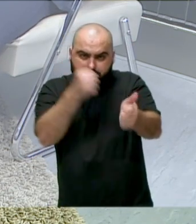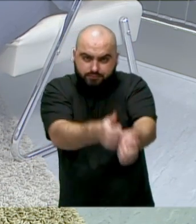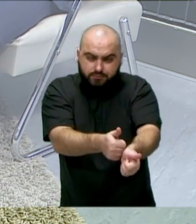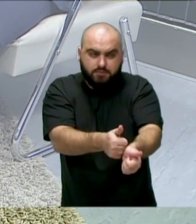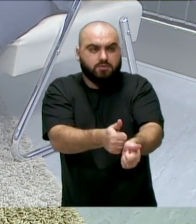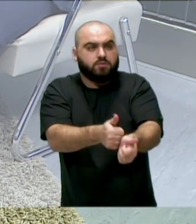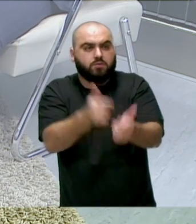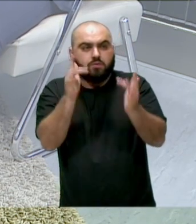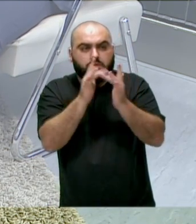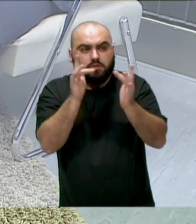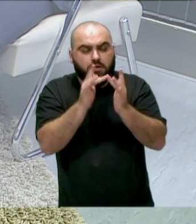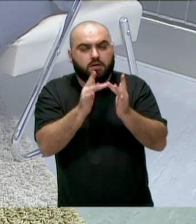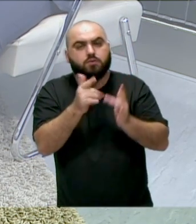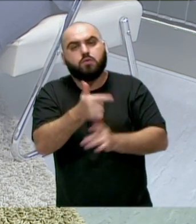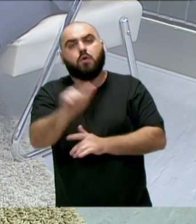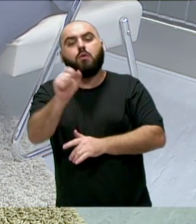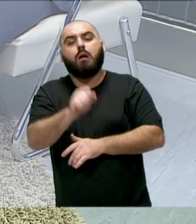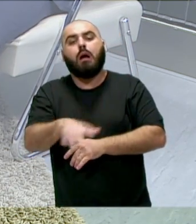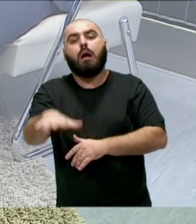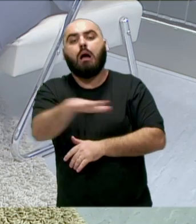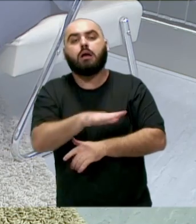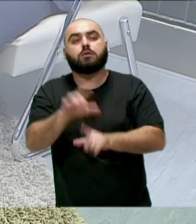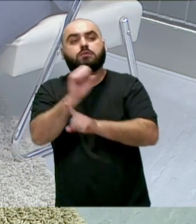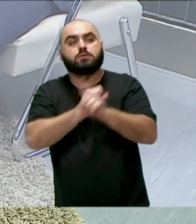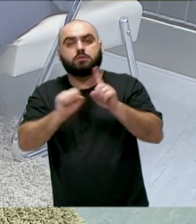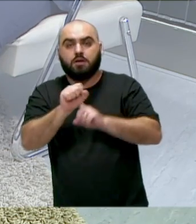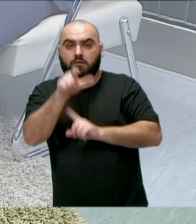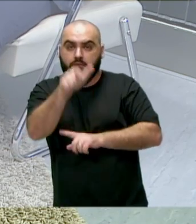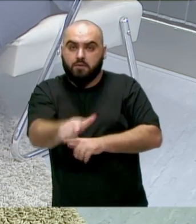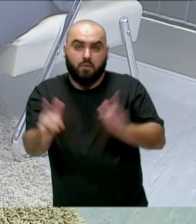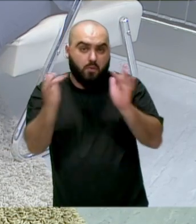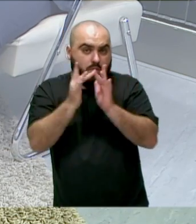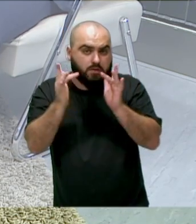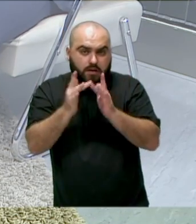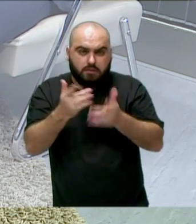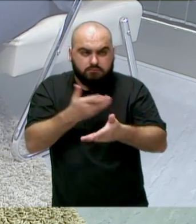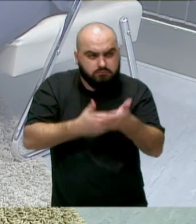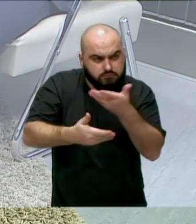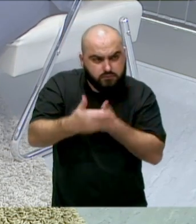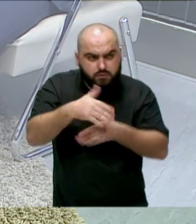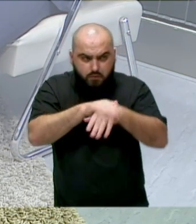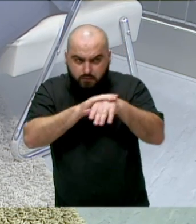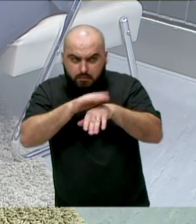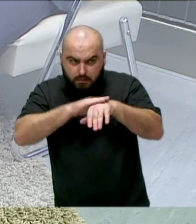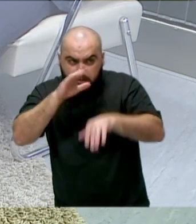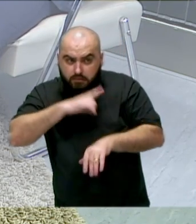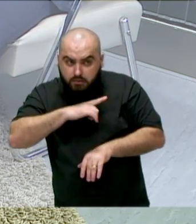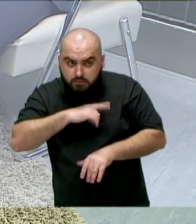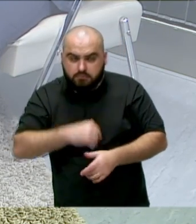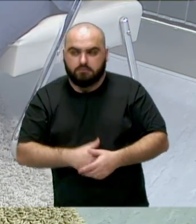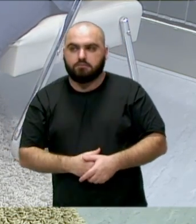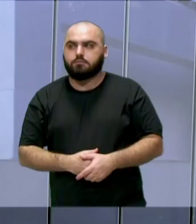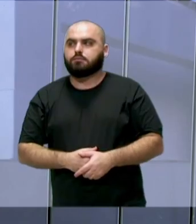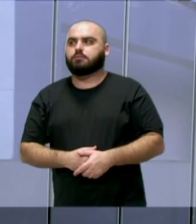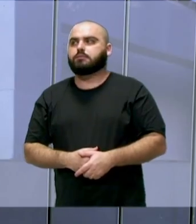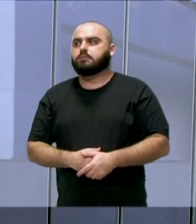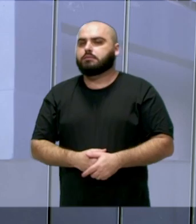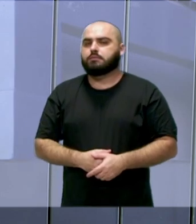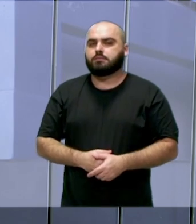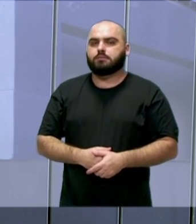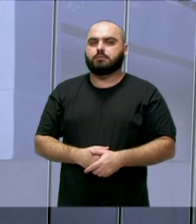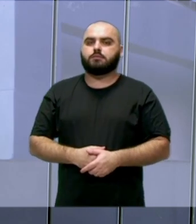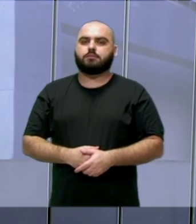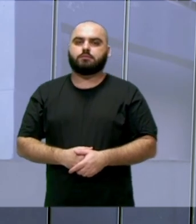conhecimento, ou até mesmo algum setor da sociedade aqui no município que o senhor tem dialogado um pouco mais? Maurício,